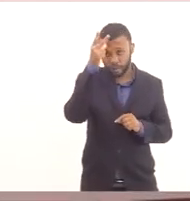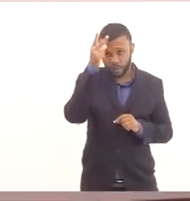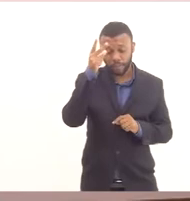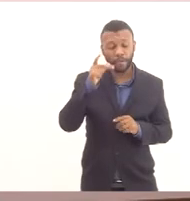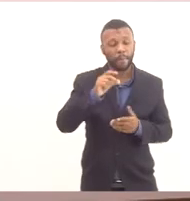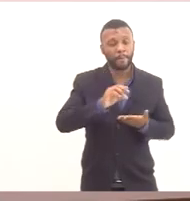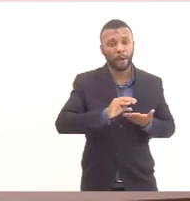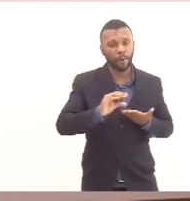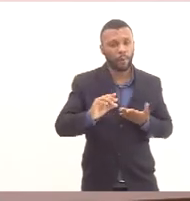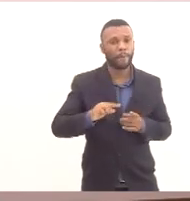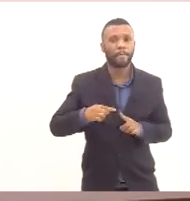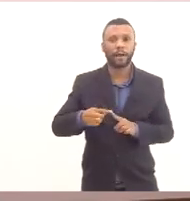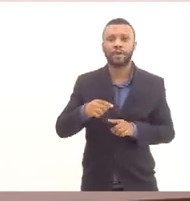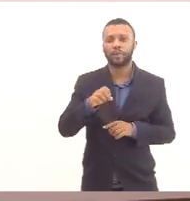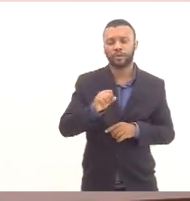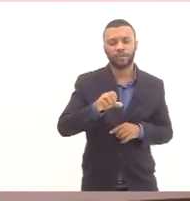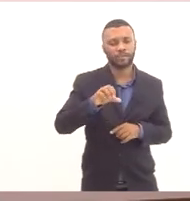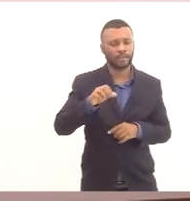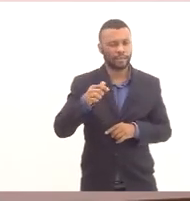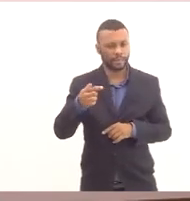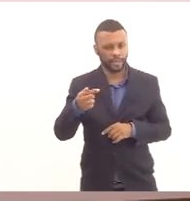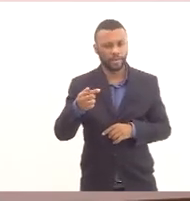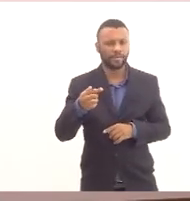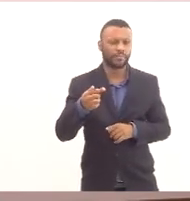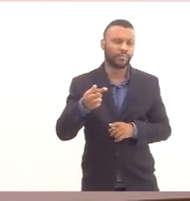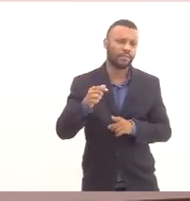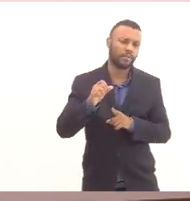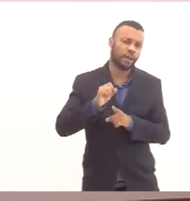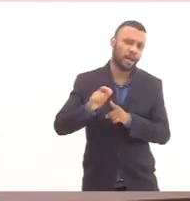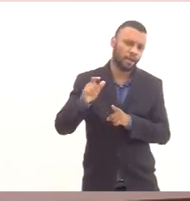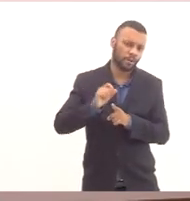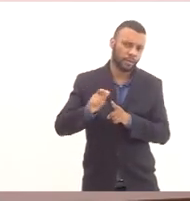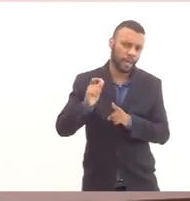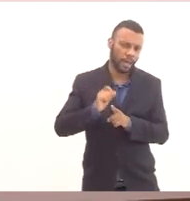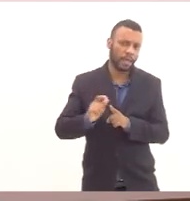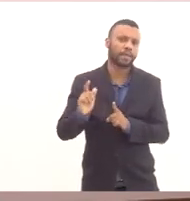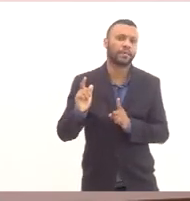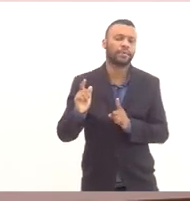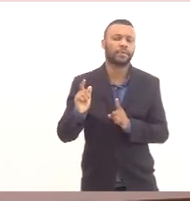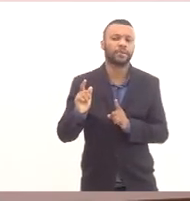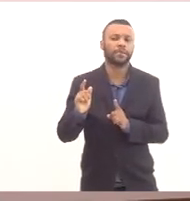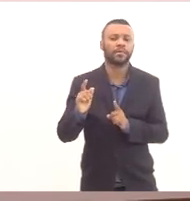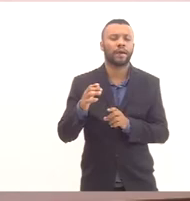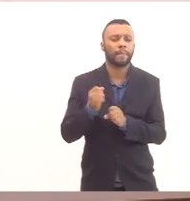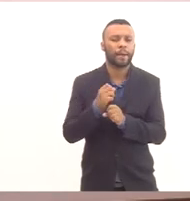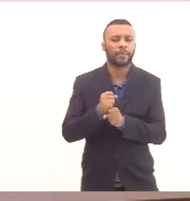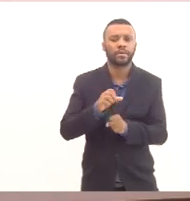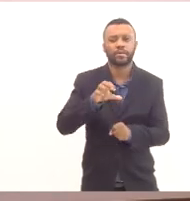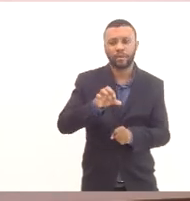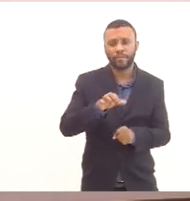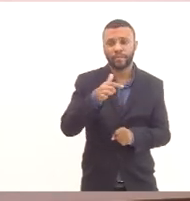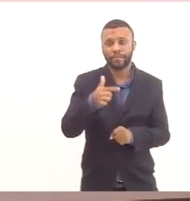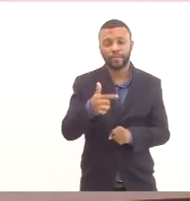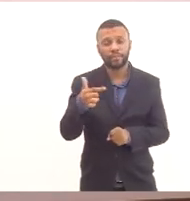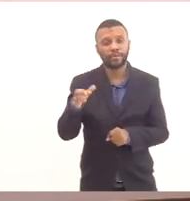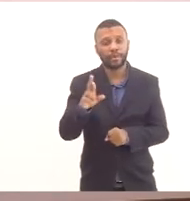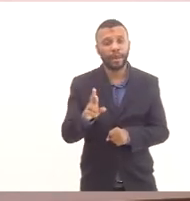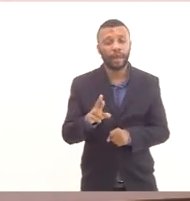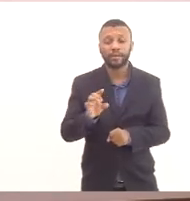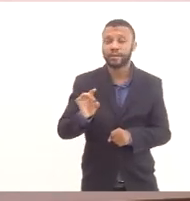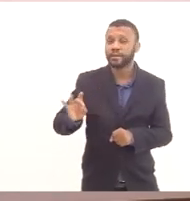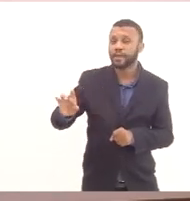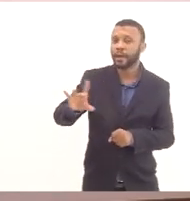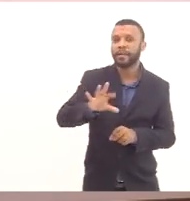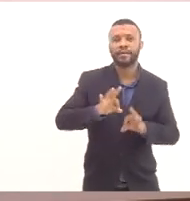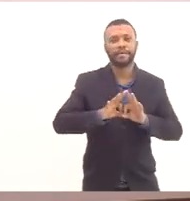mas 897 alugueres com uma média de 922 reais por família o que que é isso